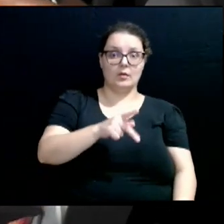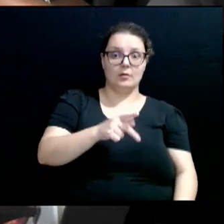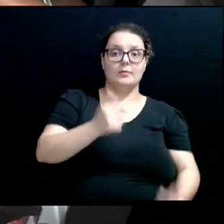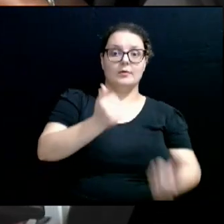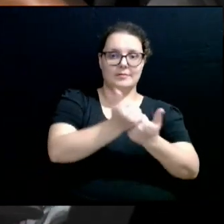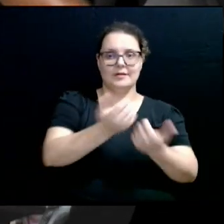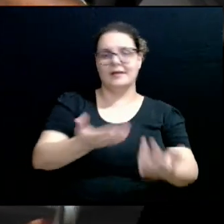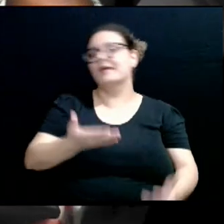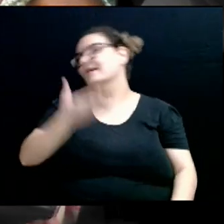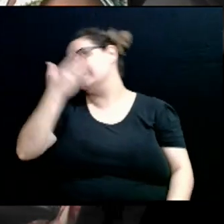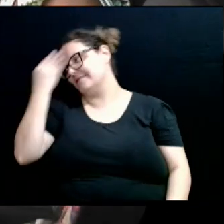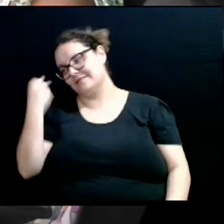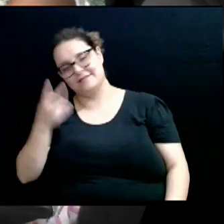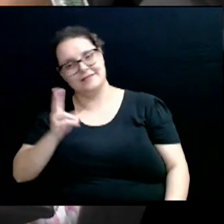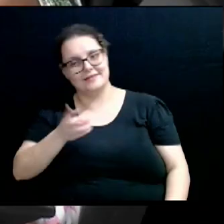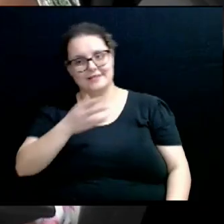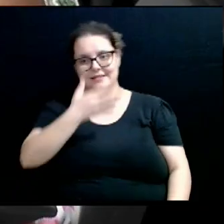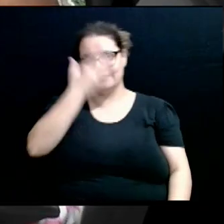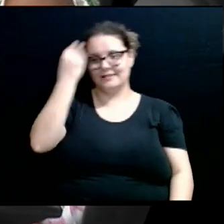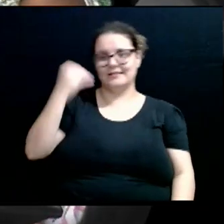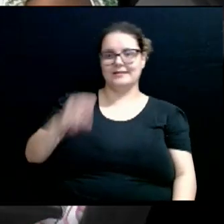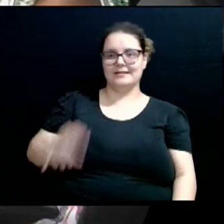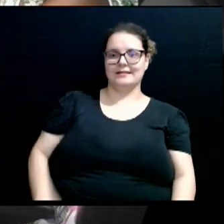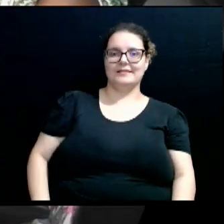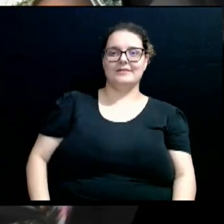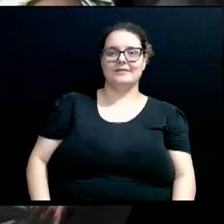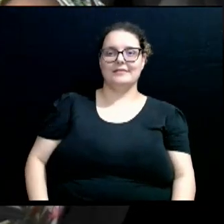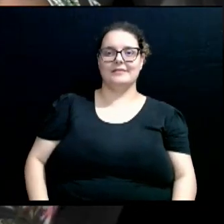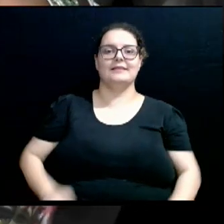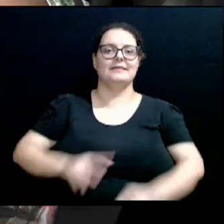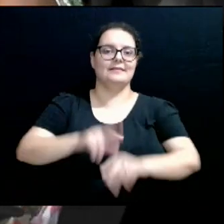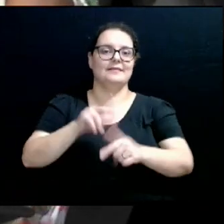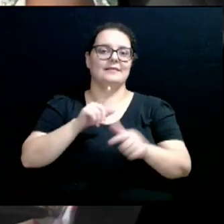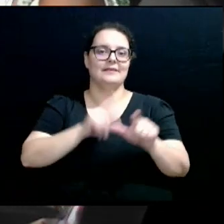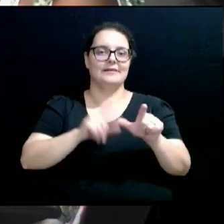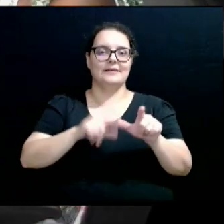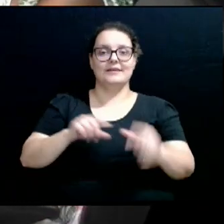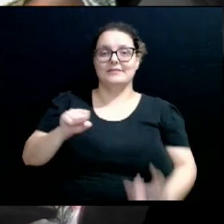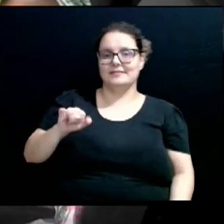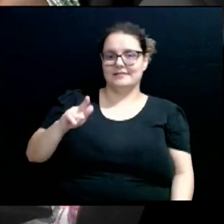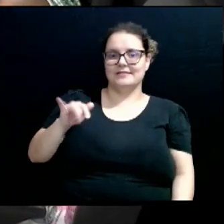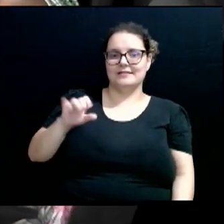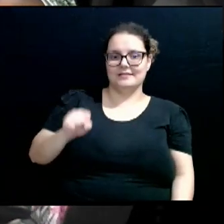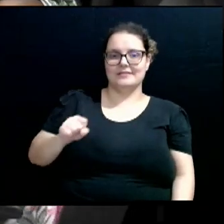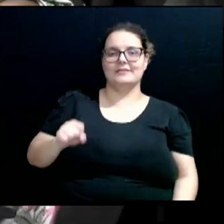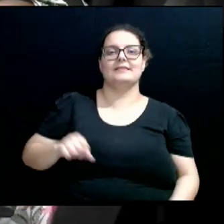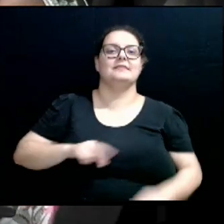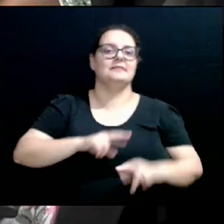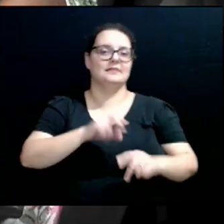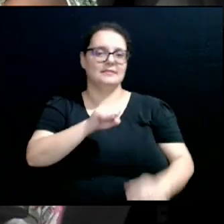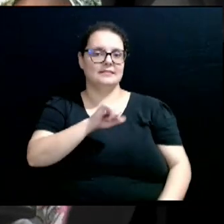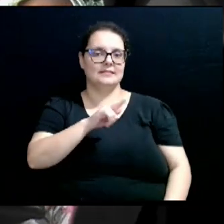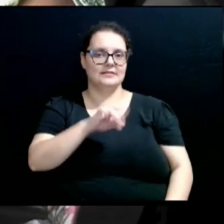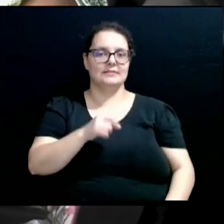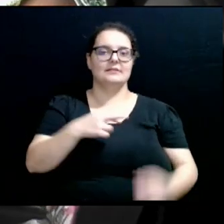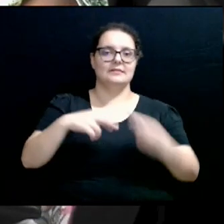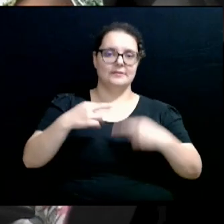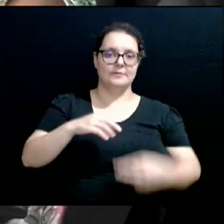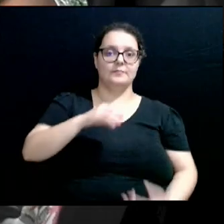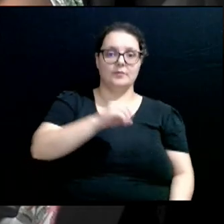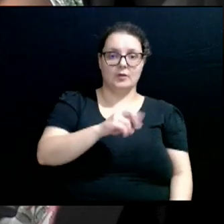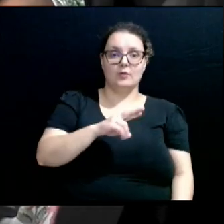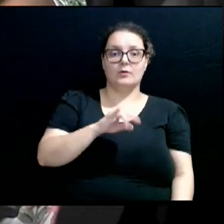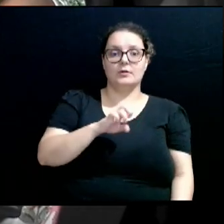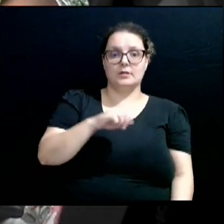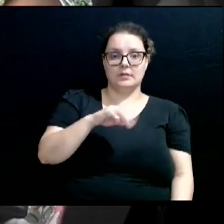ciência. Ficou cheio de letrinhas, né? Cheio de siglas. Repletos de siglas, né? Ela está se referindo aos orientadores pedagógicos.